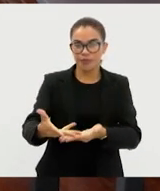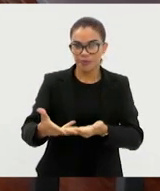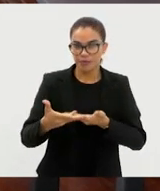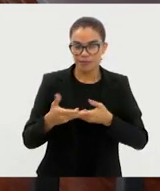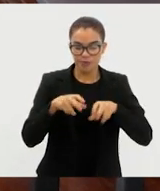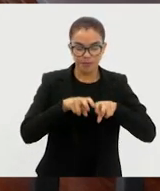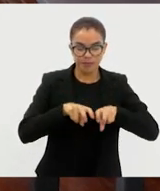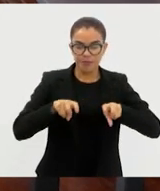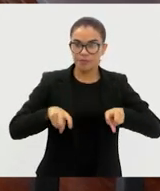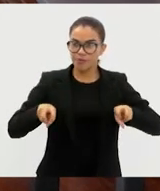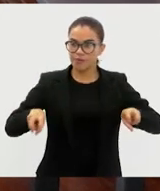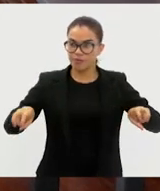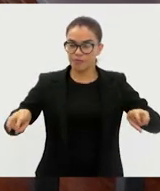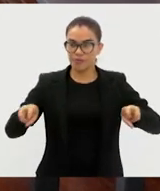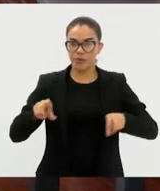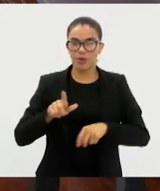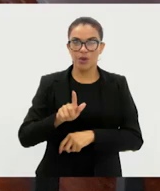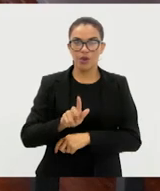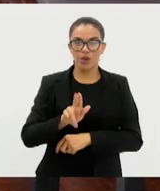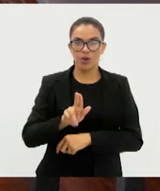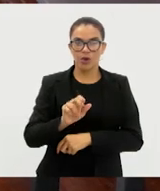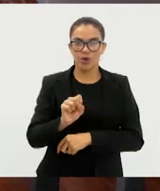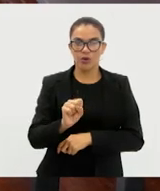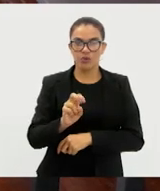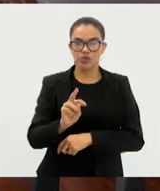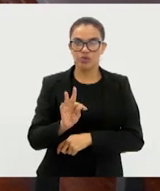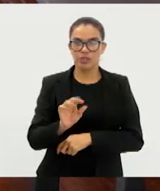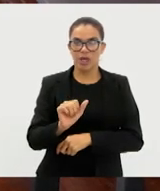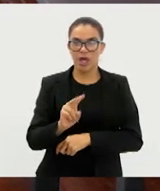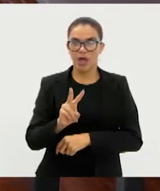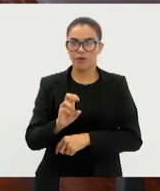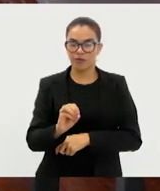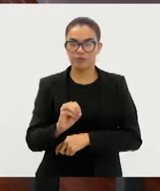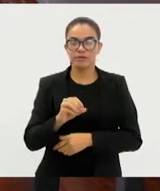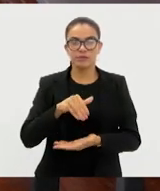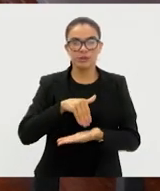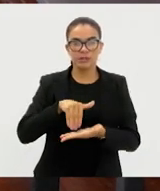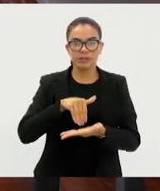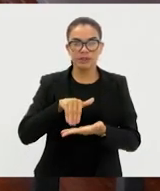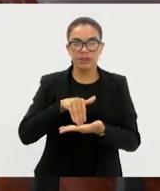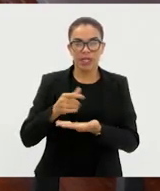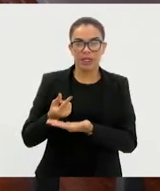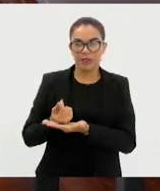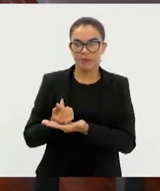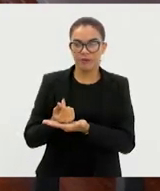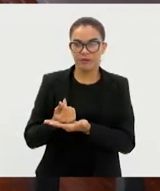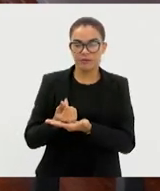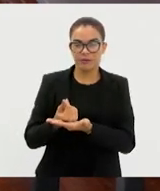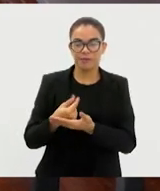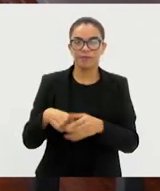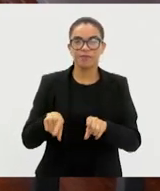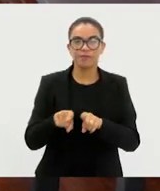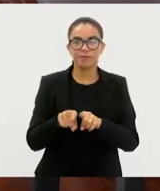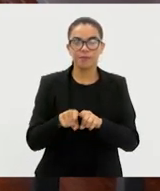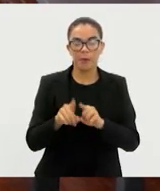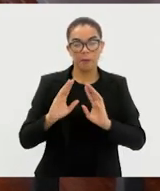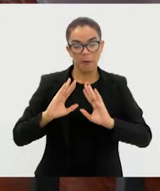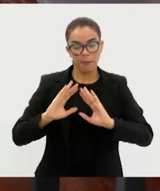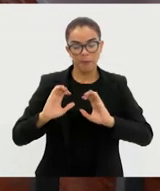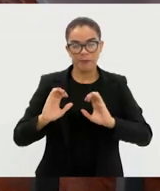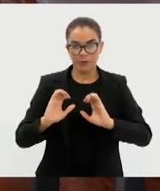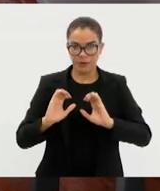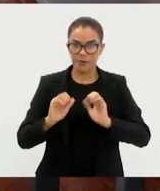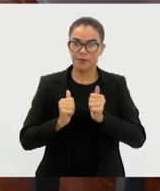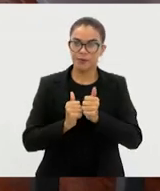mesa o Gustavo Tillmann, subsecretário-geral de Fazenda. Ele me pede aqui para também